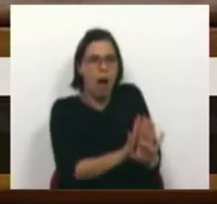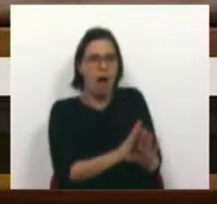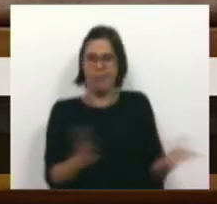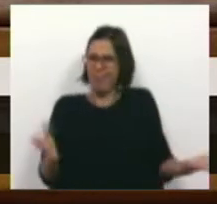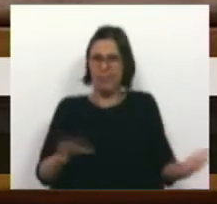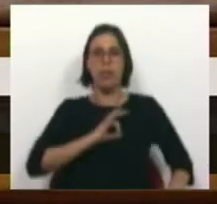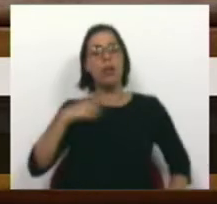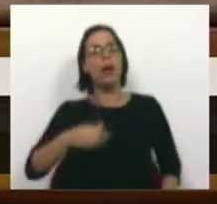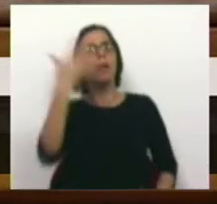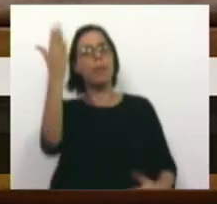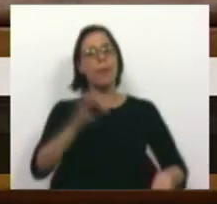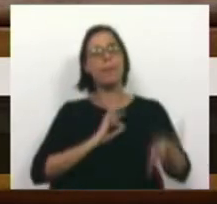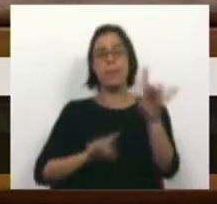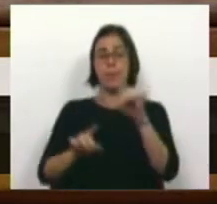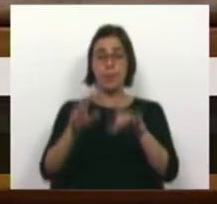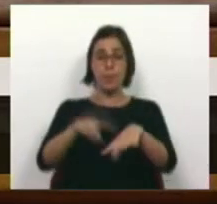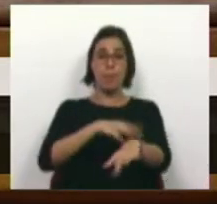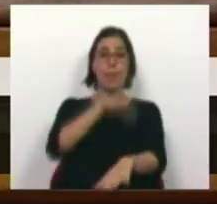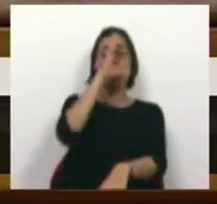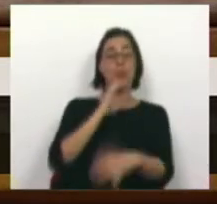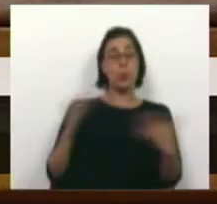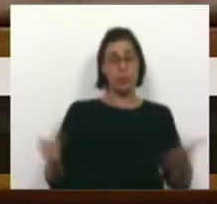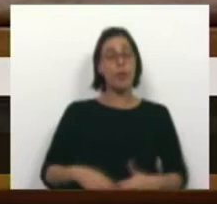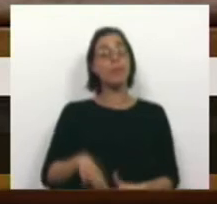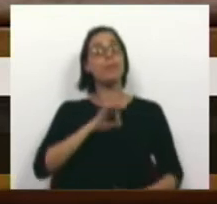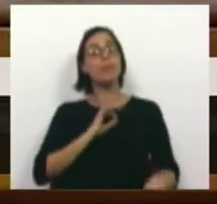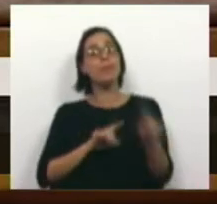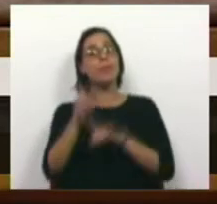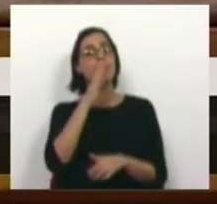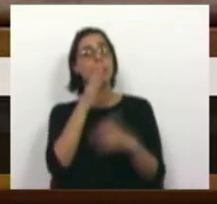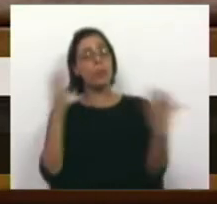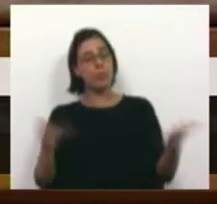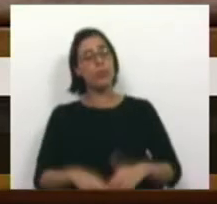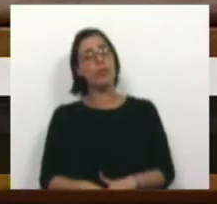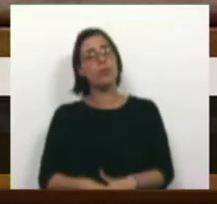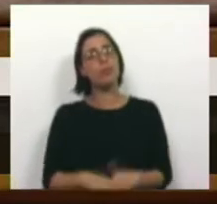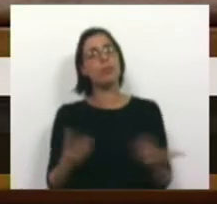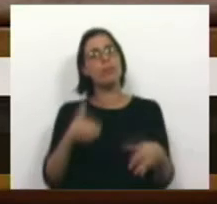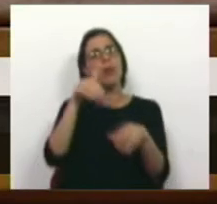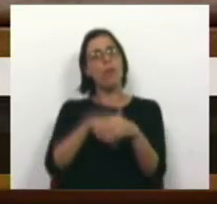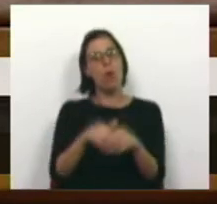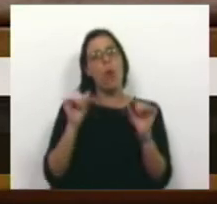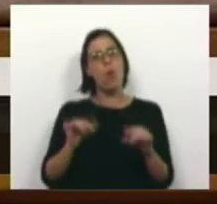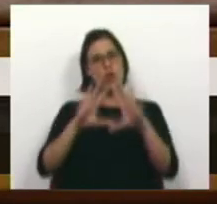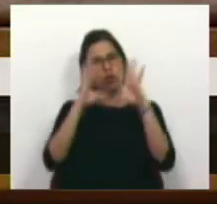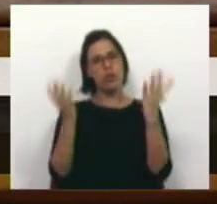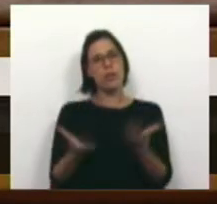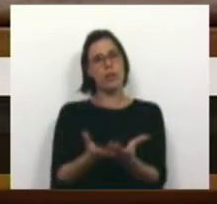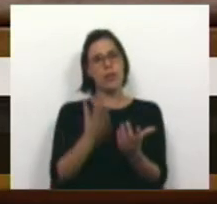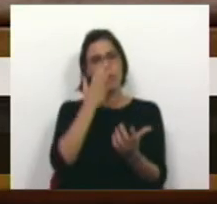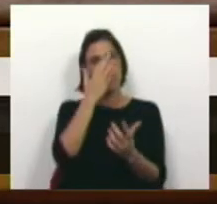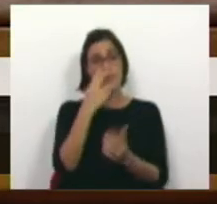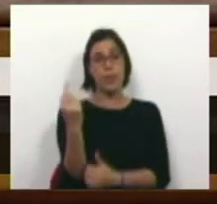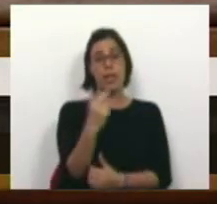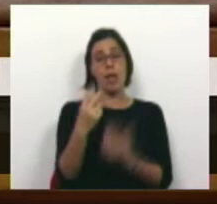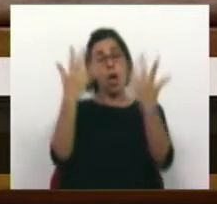Presidente, senhoras e senhores membros do Governo, senhoras e senhores deputados, votaremos hoje, na generalidade, o